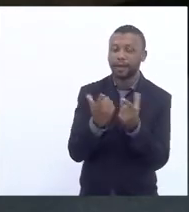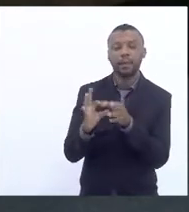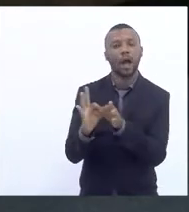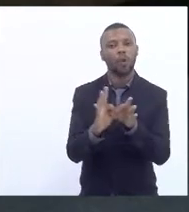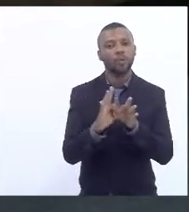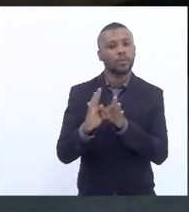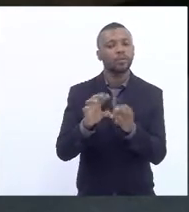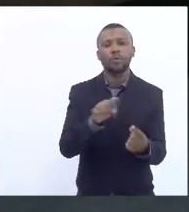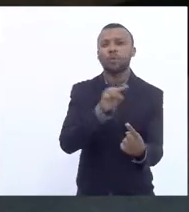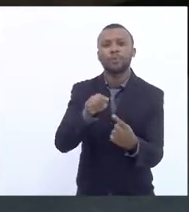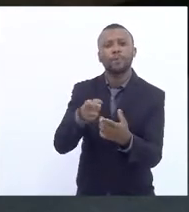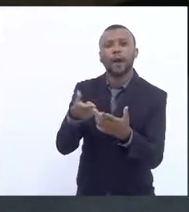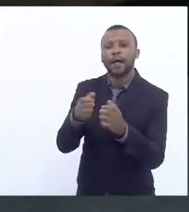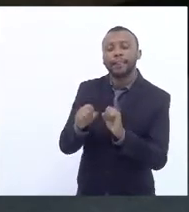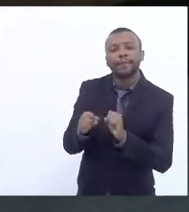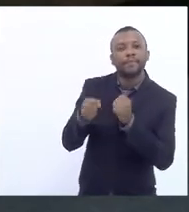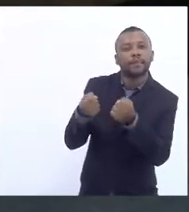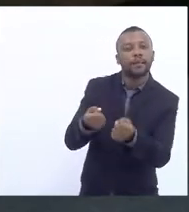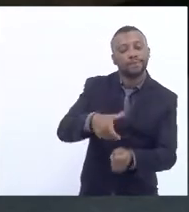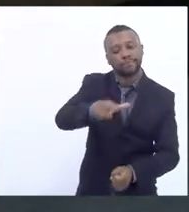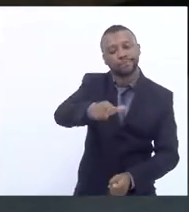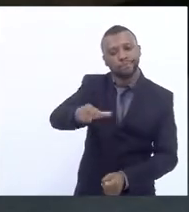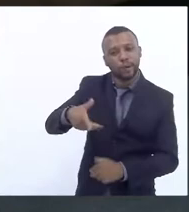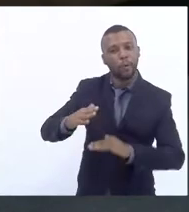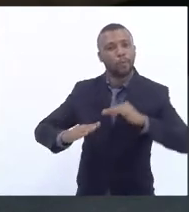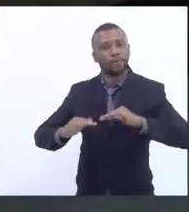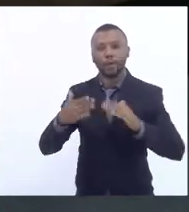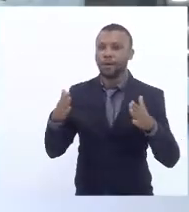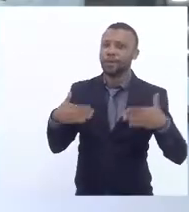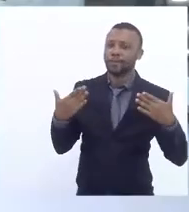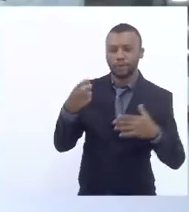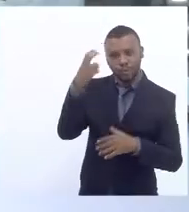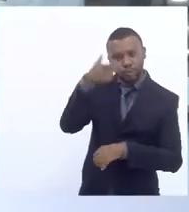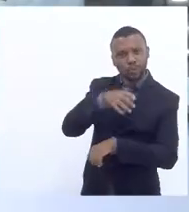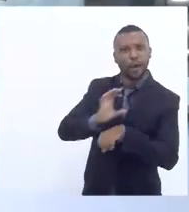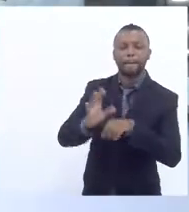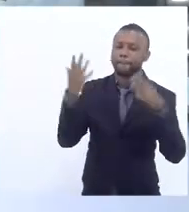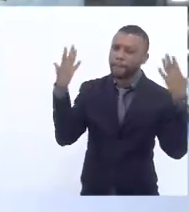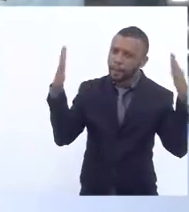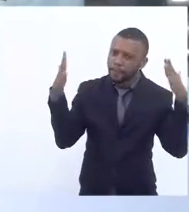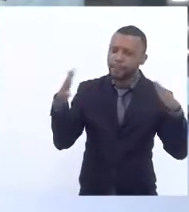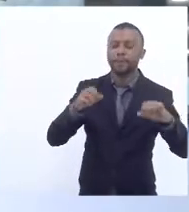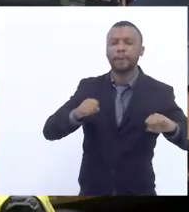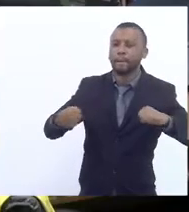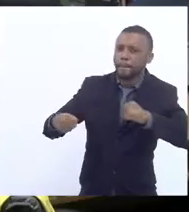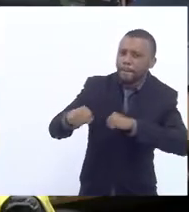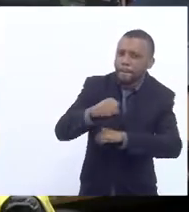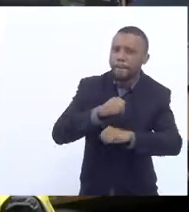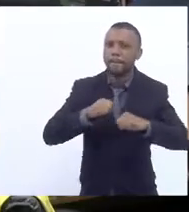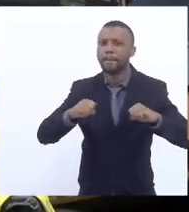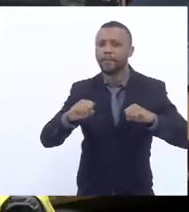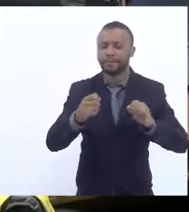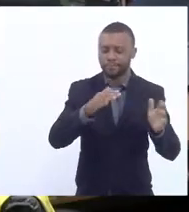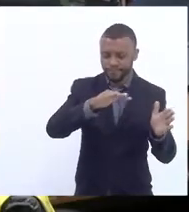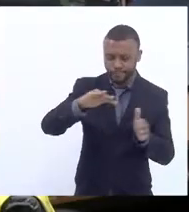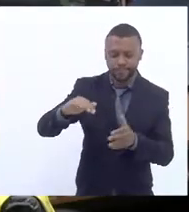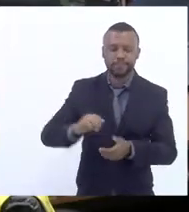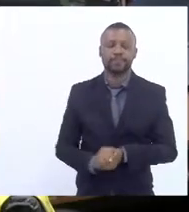animadores culturais. Parabéns a vocês pela grande luta. Presidente. Deputado Valdec.